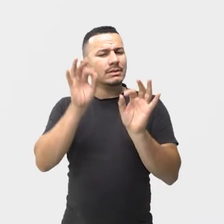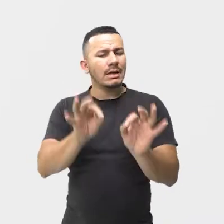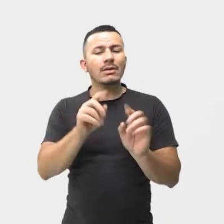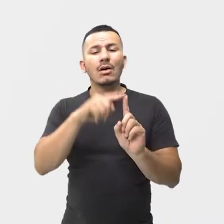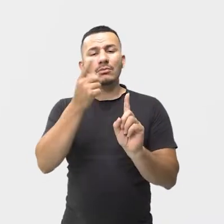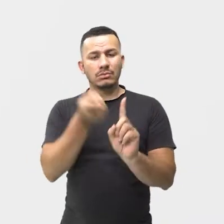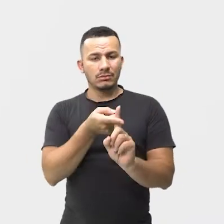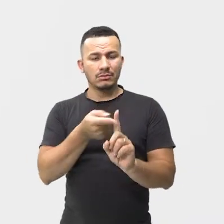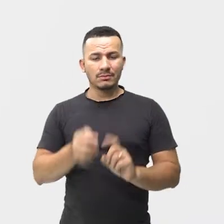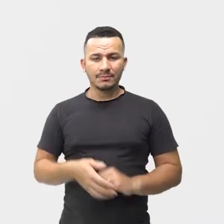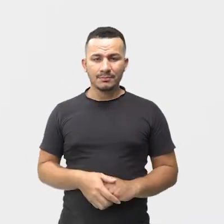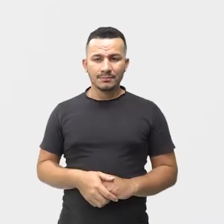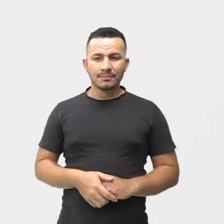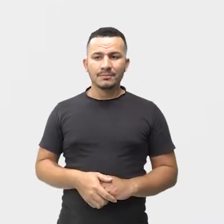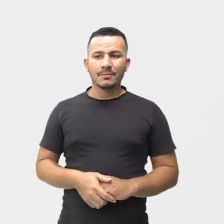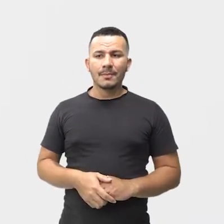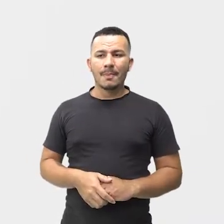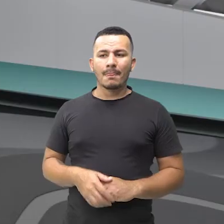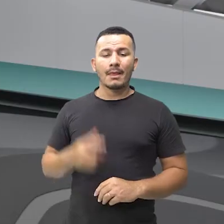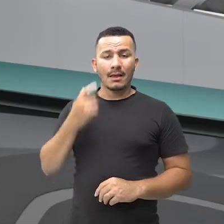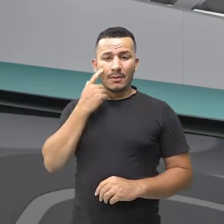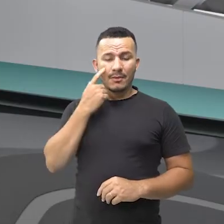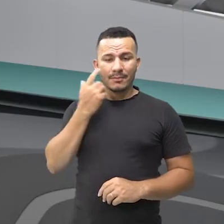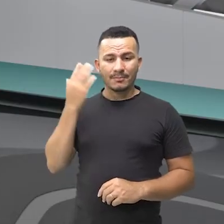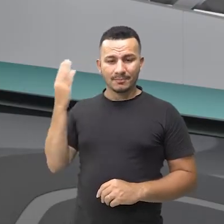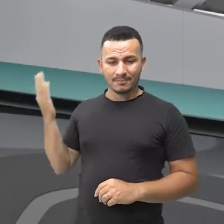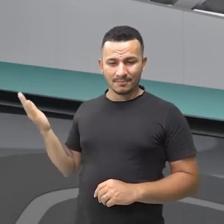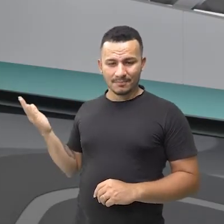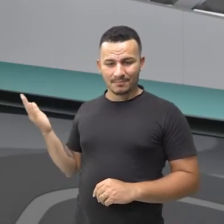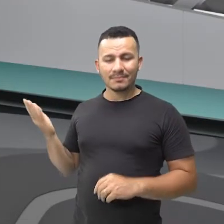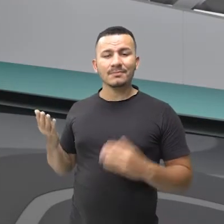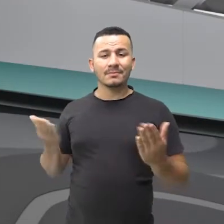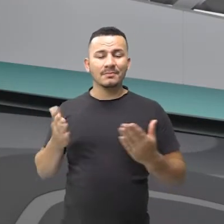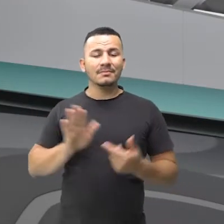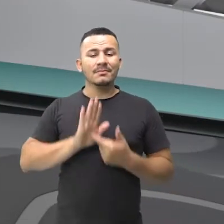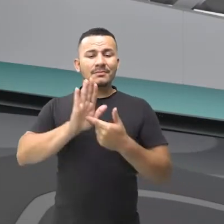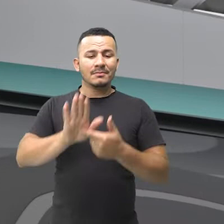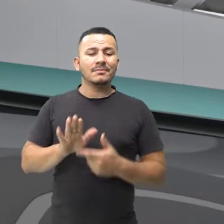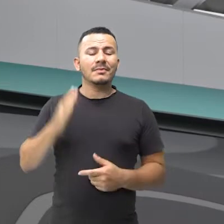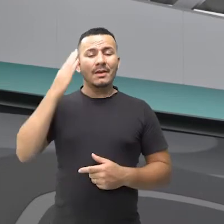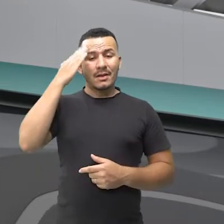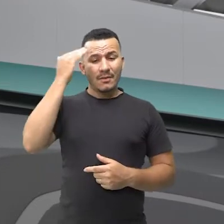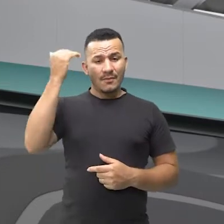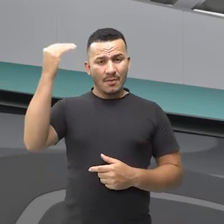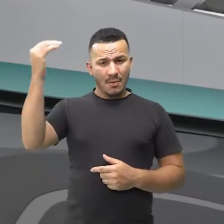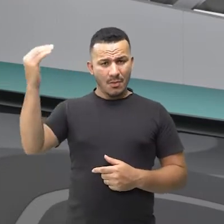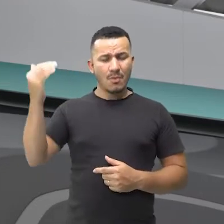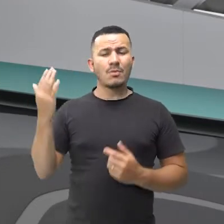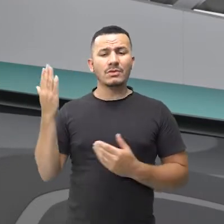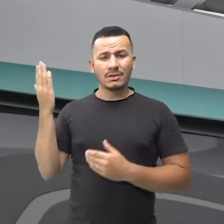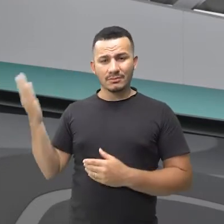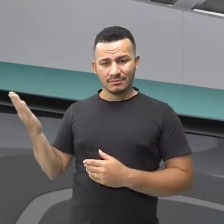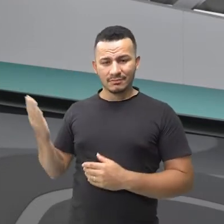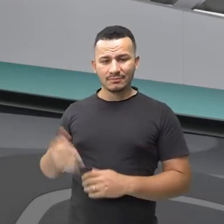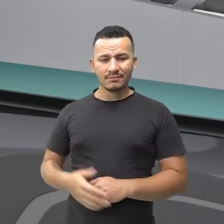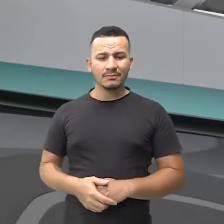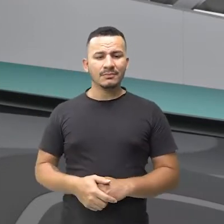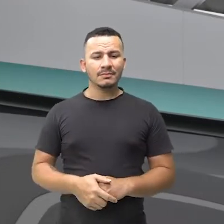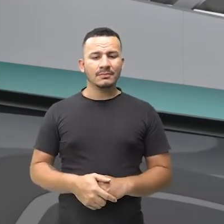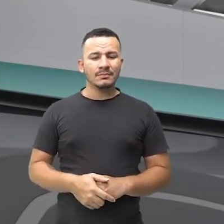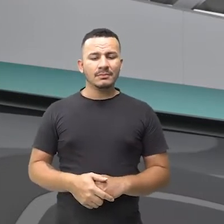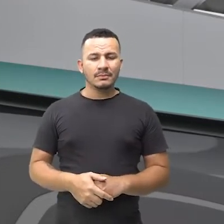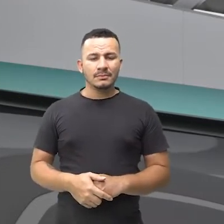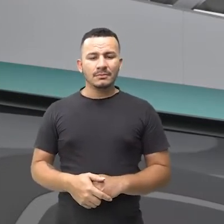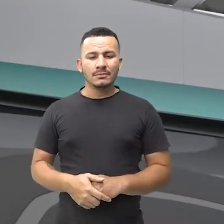a fertilidade. E a gente vai mostrar essa estatueta para vocês, que é muito famosa aqui no período paleolítico, como vocês podem